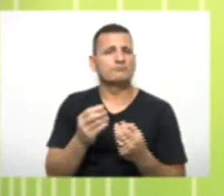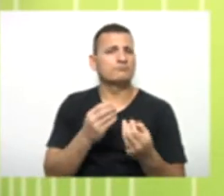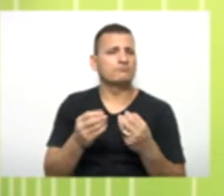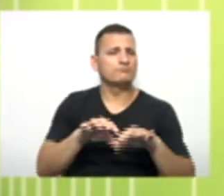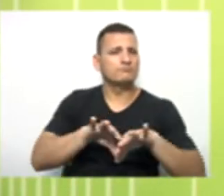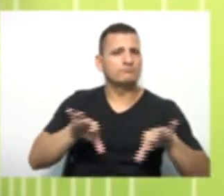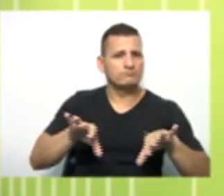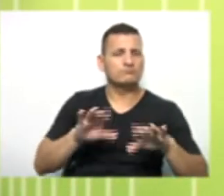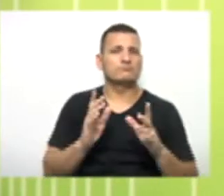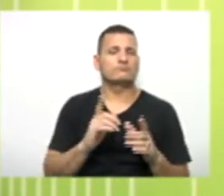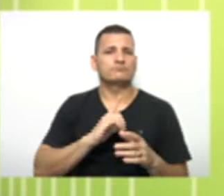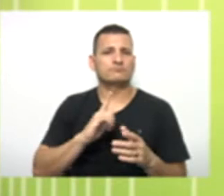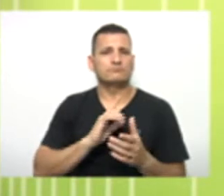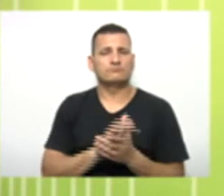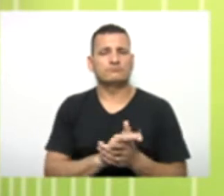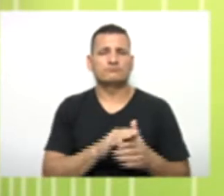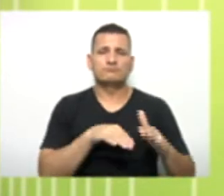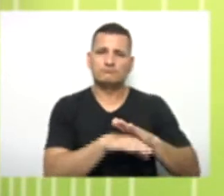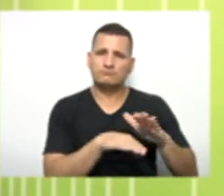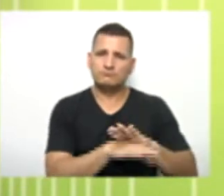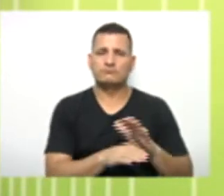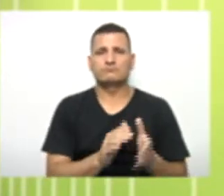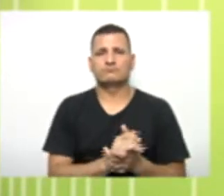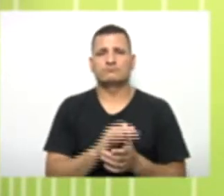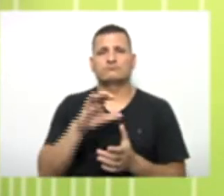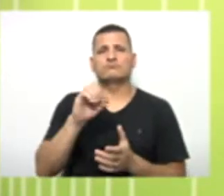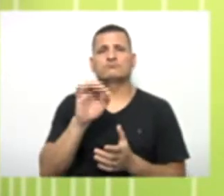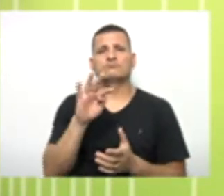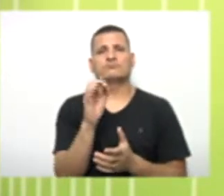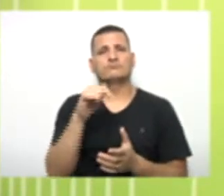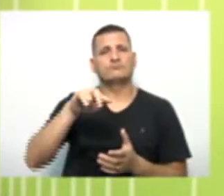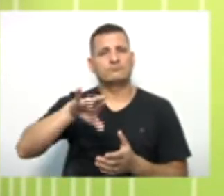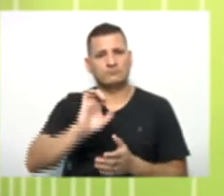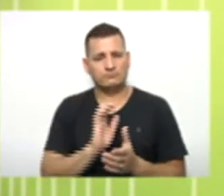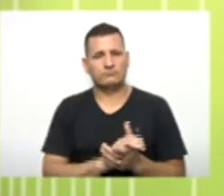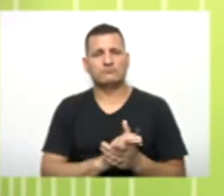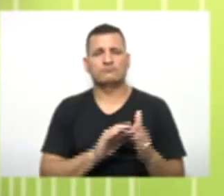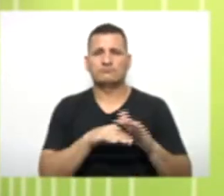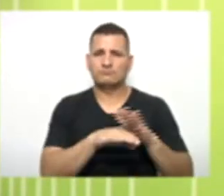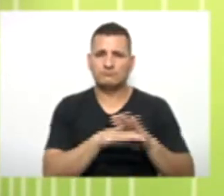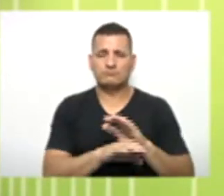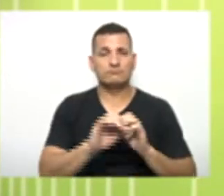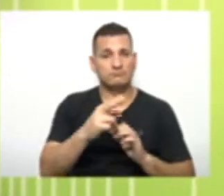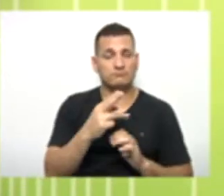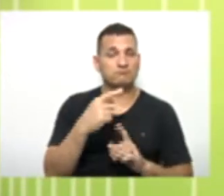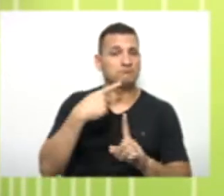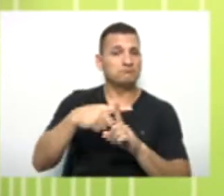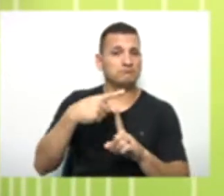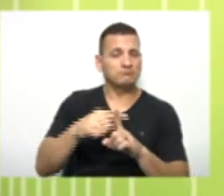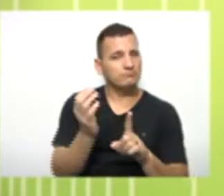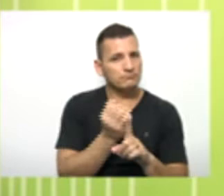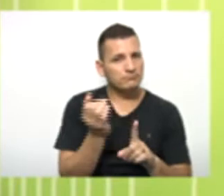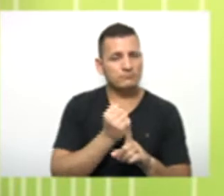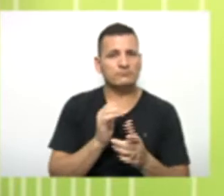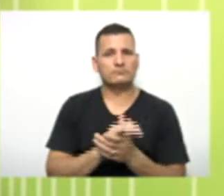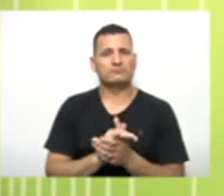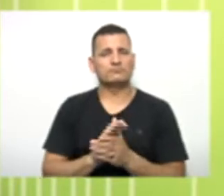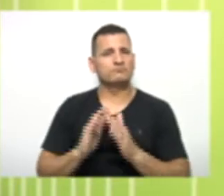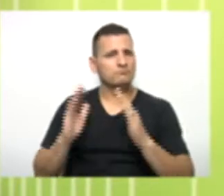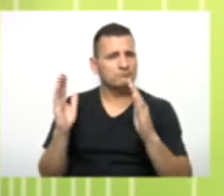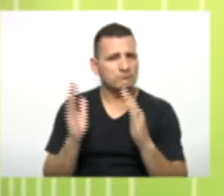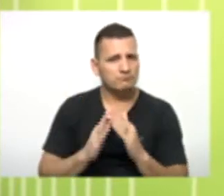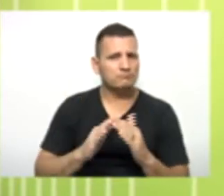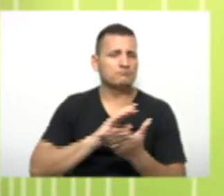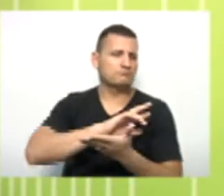em caixa, estoque, créditos a receber, bens imóveis, bens